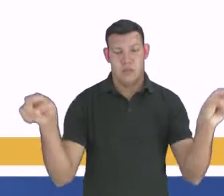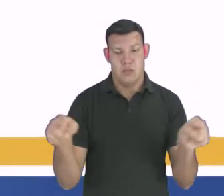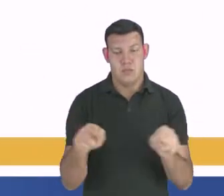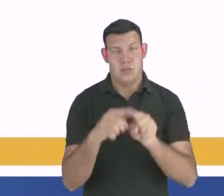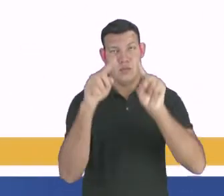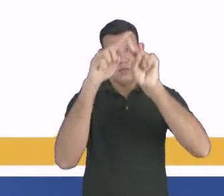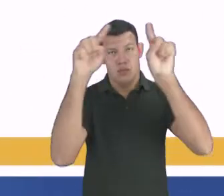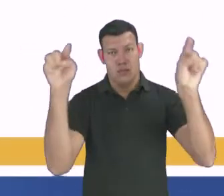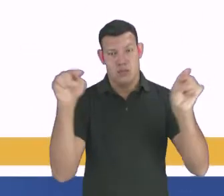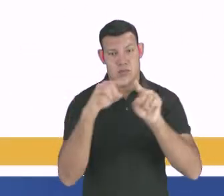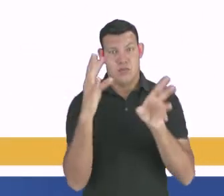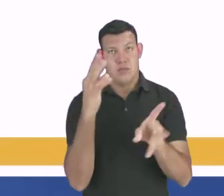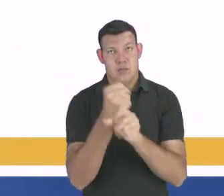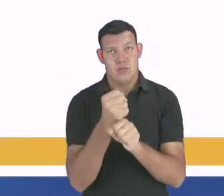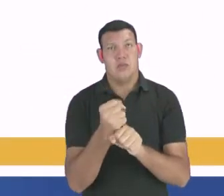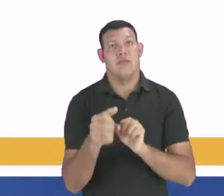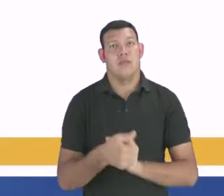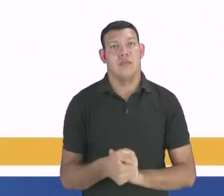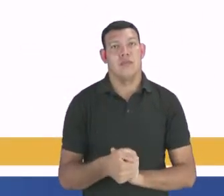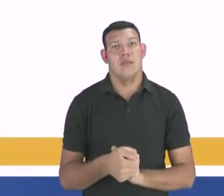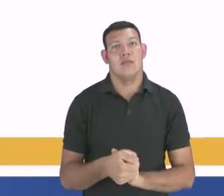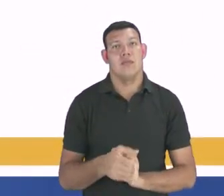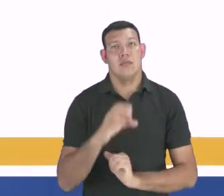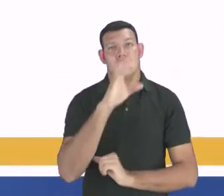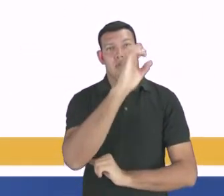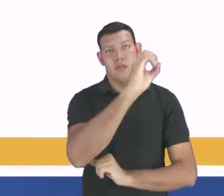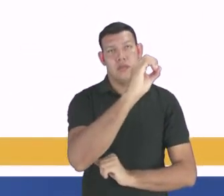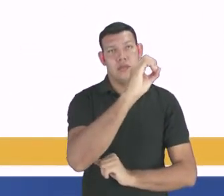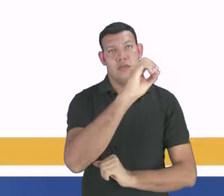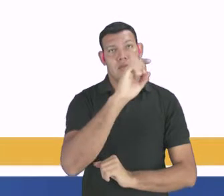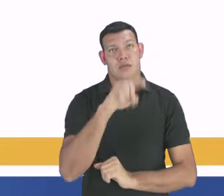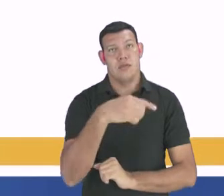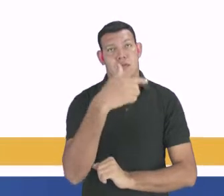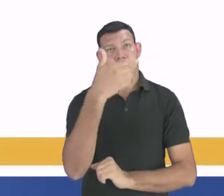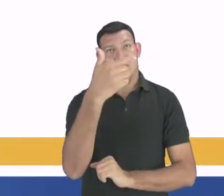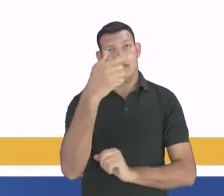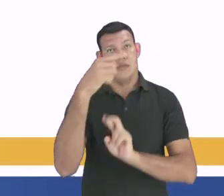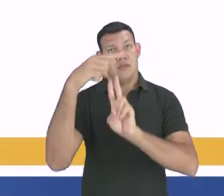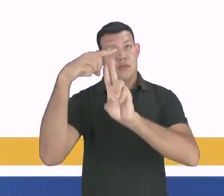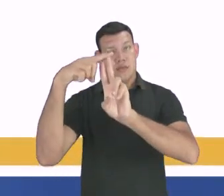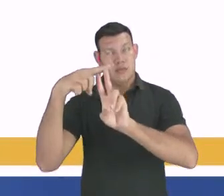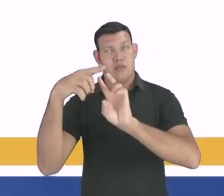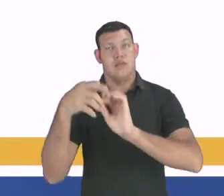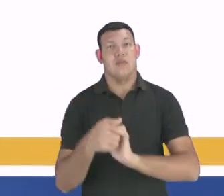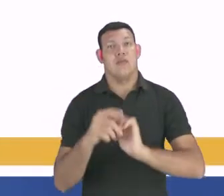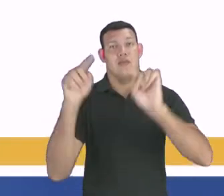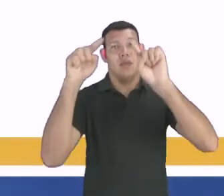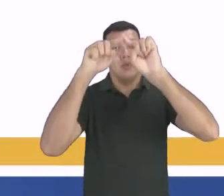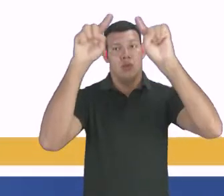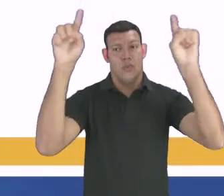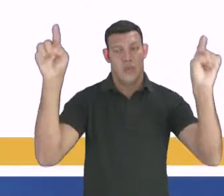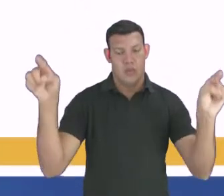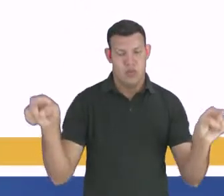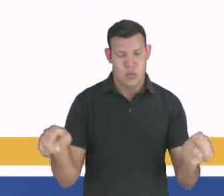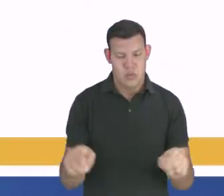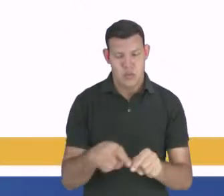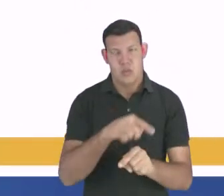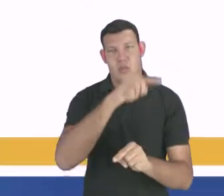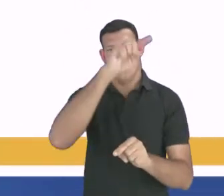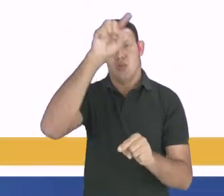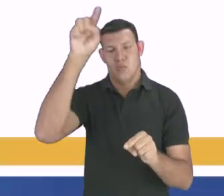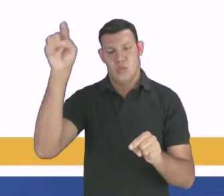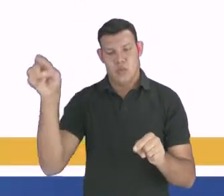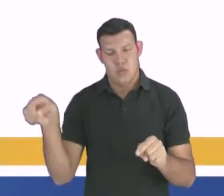entre 0 e 2π, ou seja, uma volta no ciclo trigonométrico. E aí nós vamos acrescentar